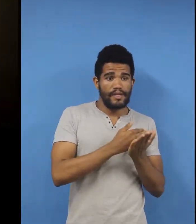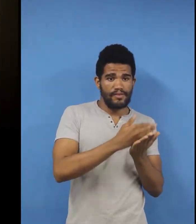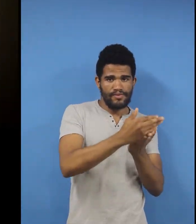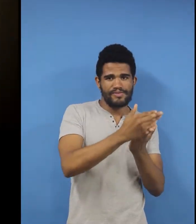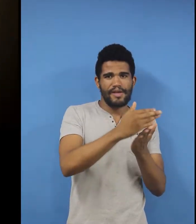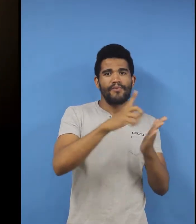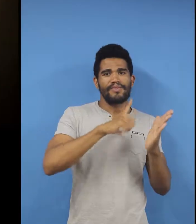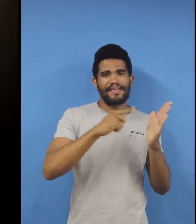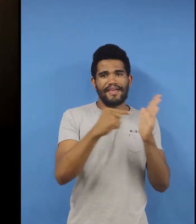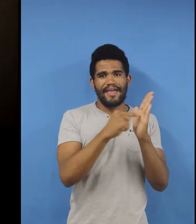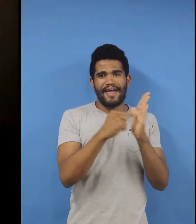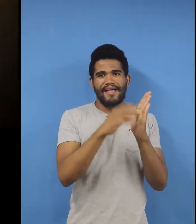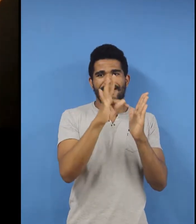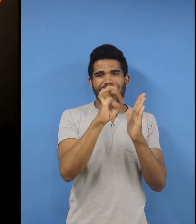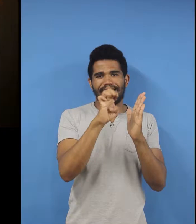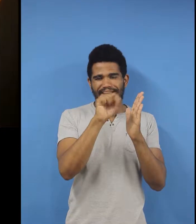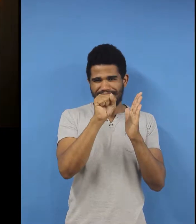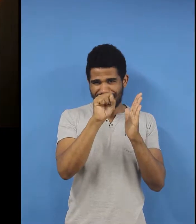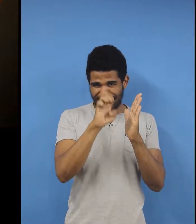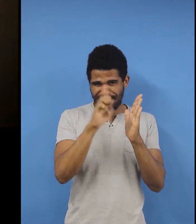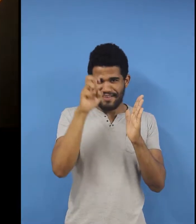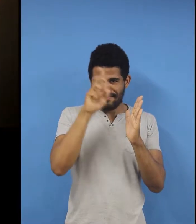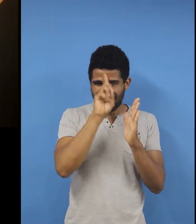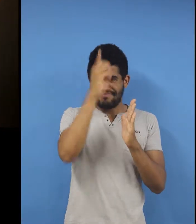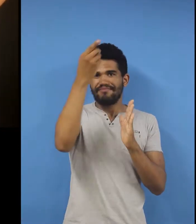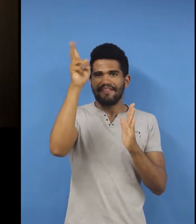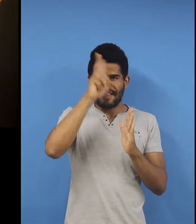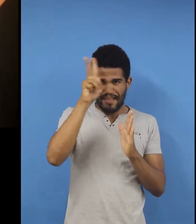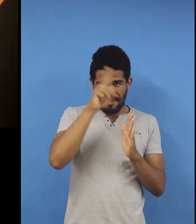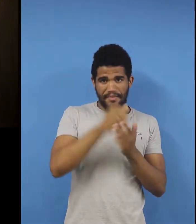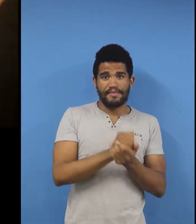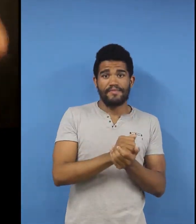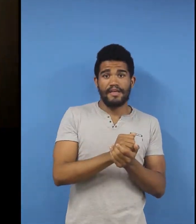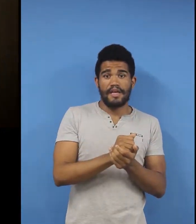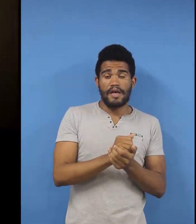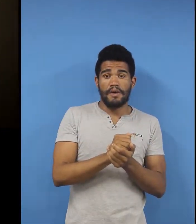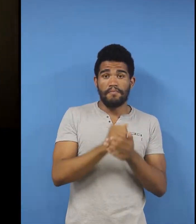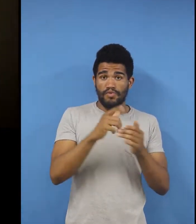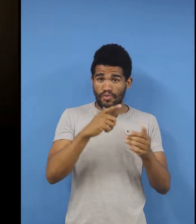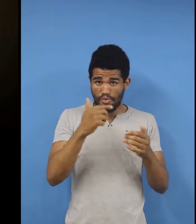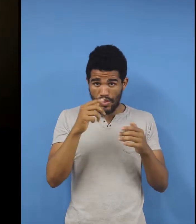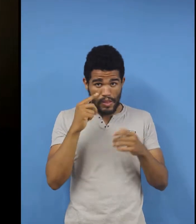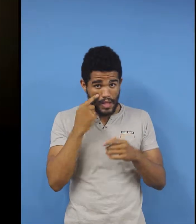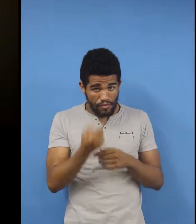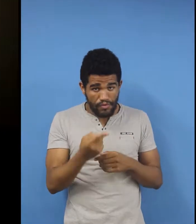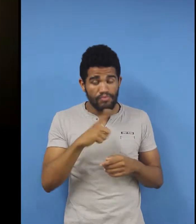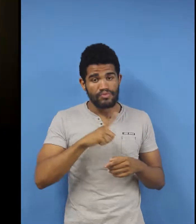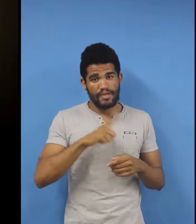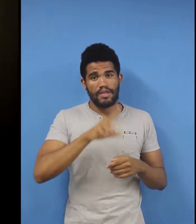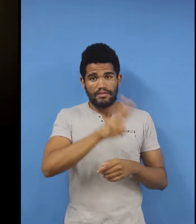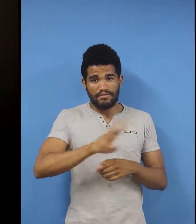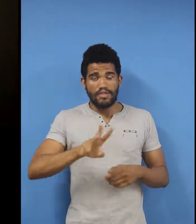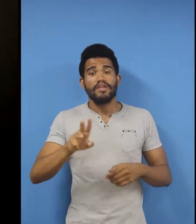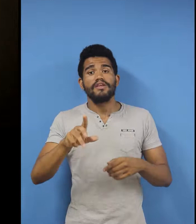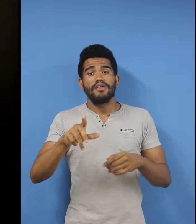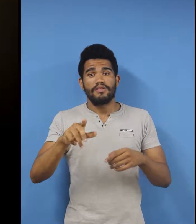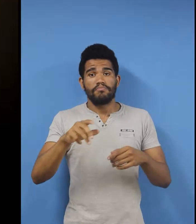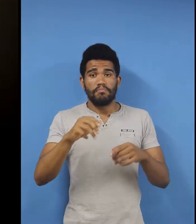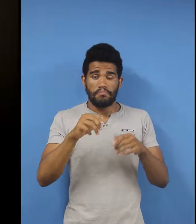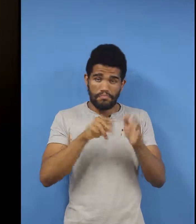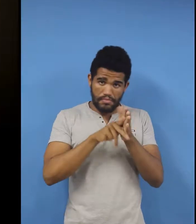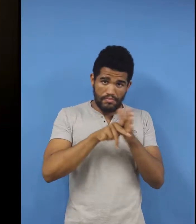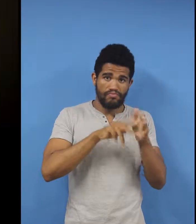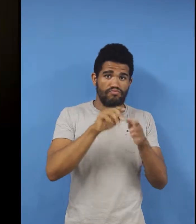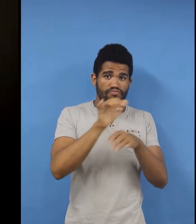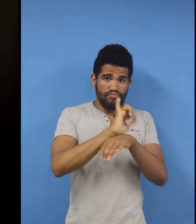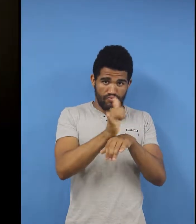introdução, isso aqui, a tese está na introdução, tá? Quem não assistiu às aulas de introdução, os links estão todos aqui embaixo. Eu tenho a minha